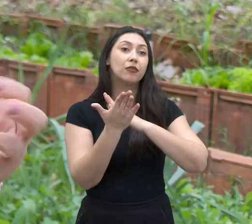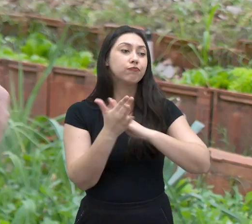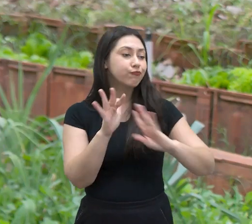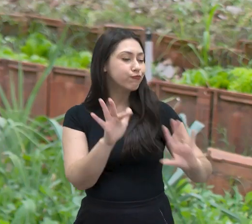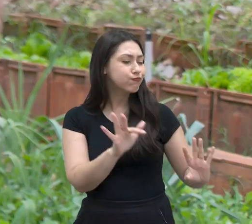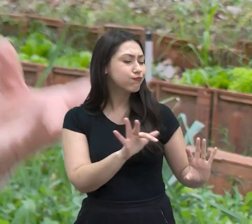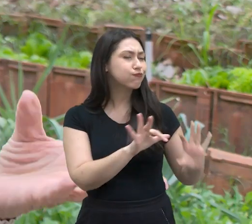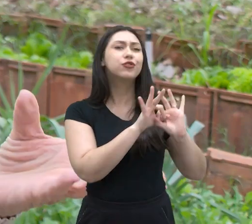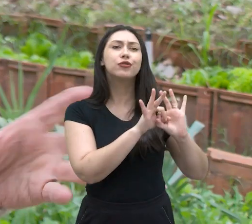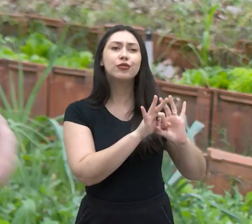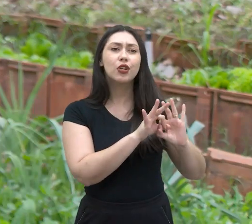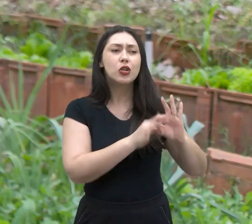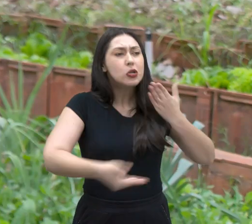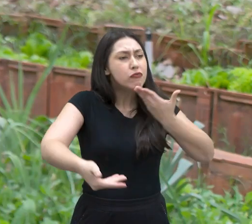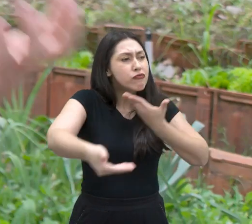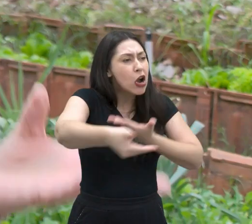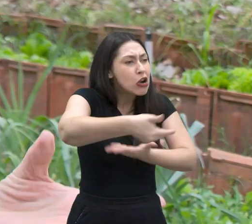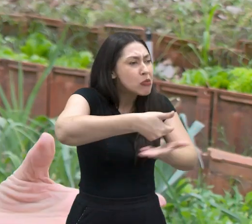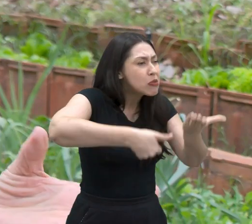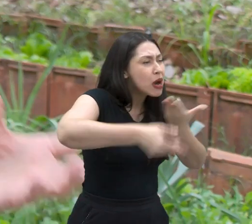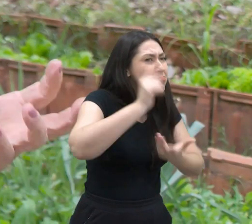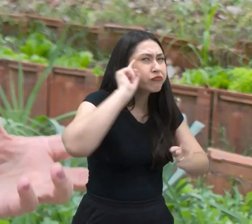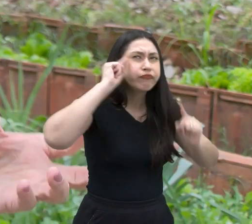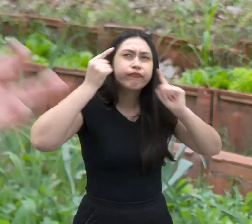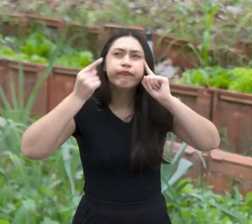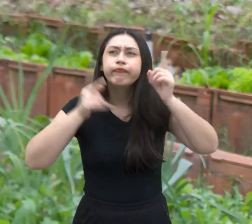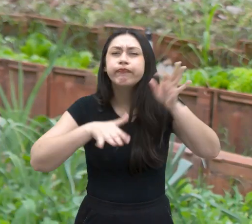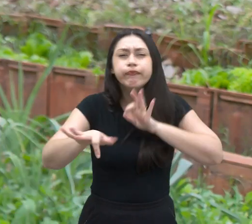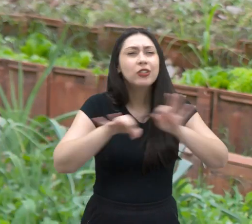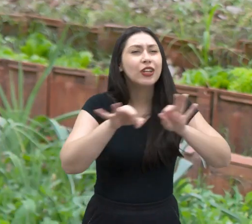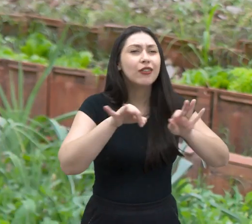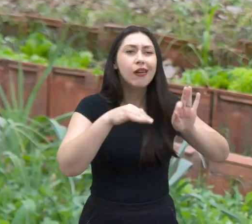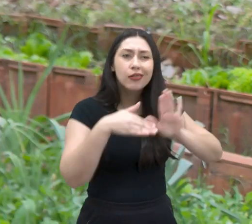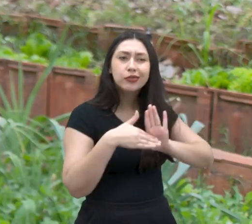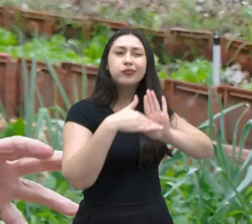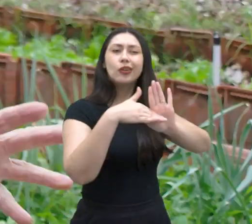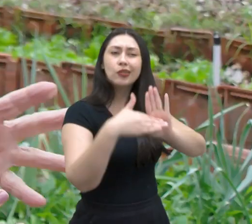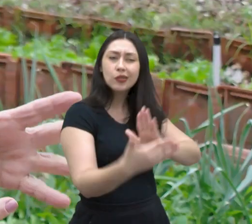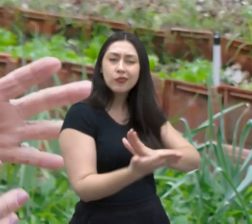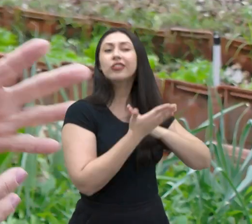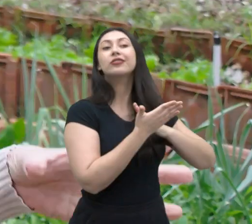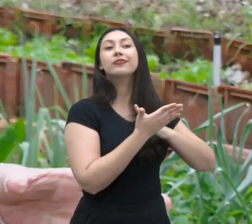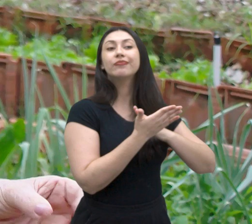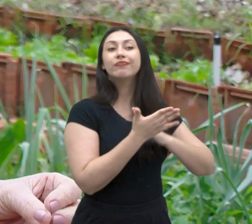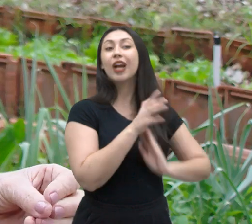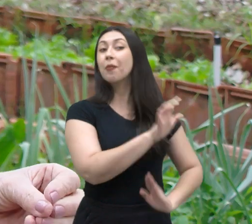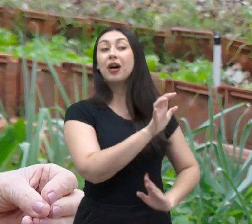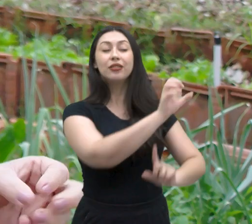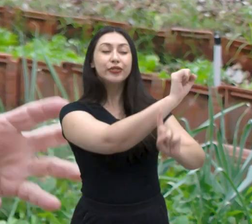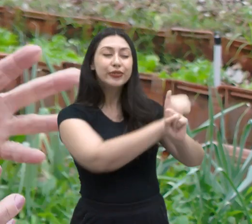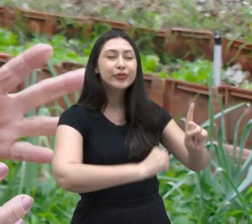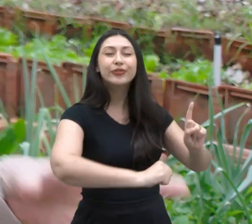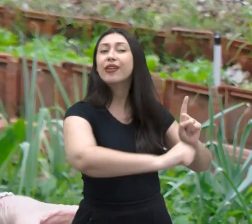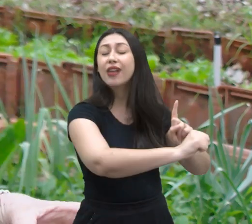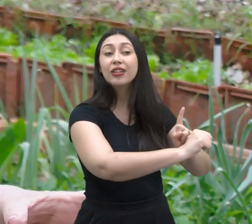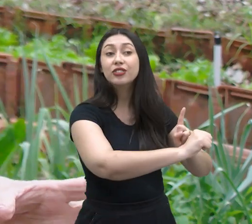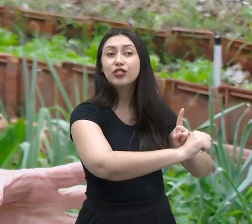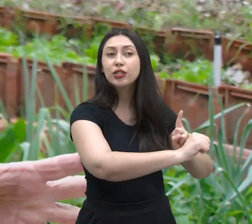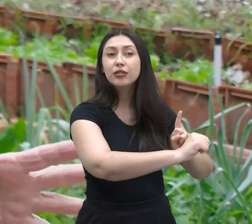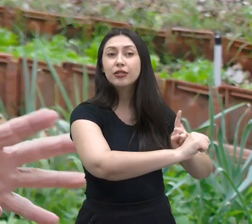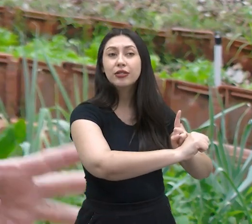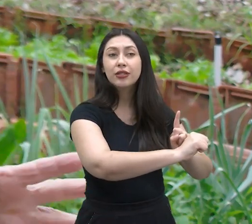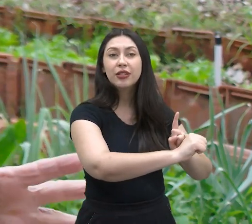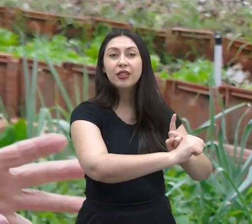divide uma ideia, um projeto, o que acontece? Soma. E isso é social. Isso não é